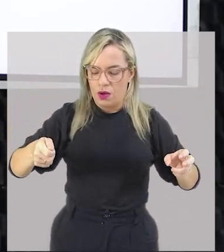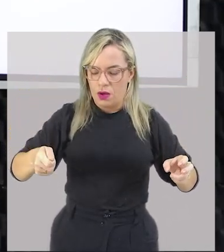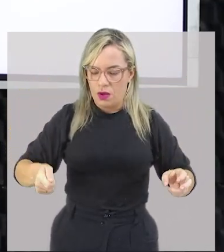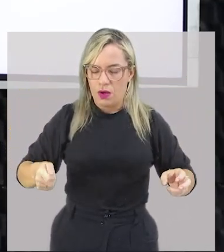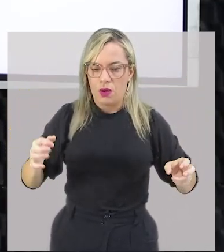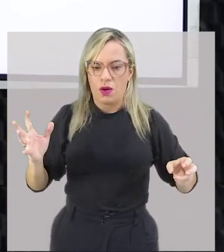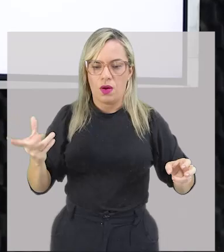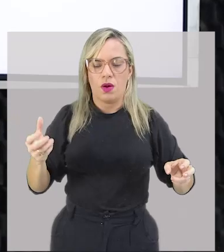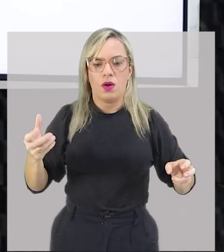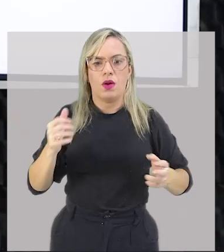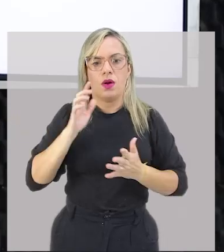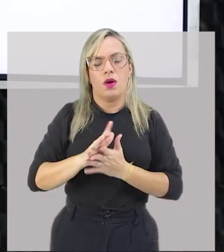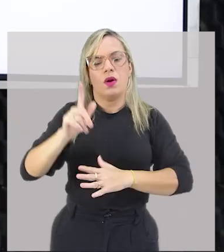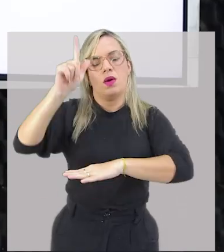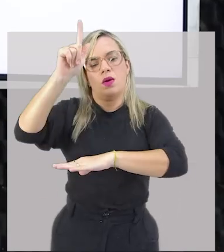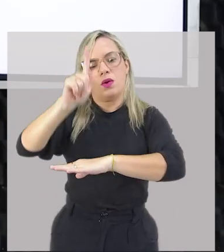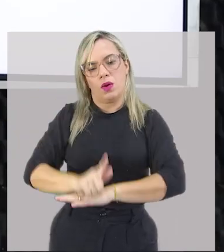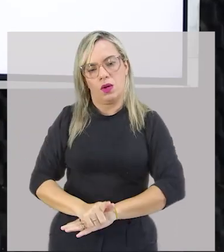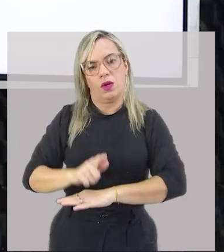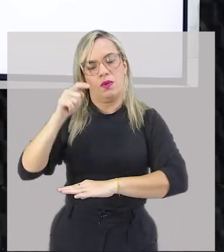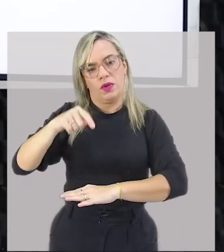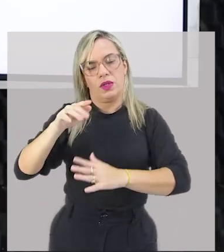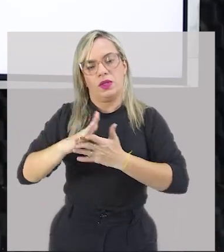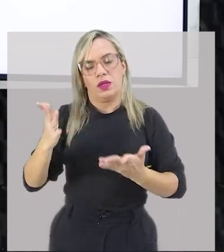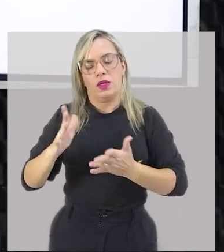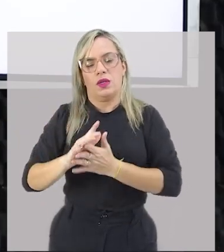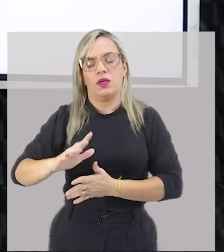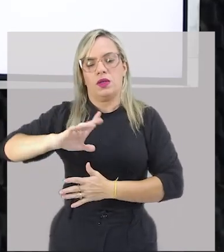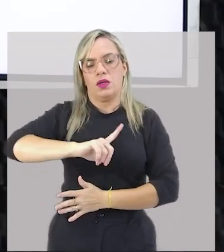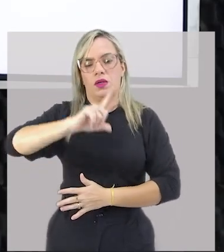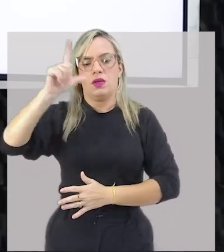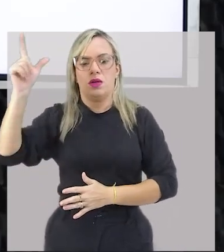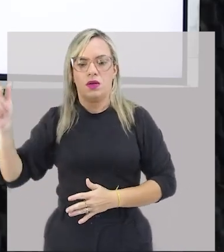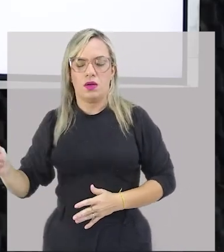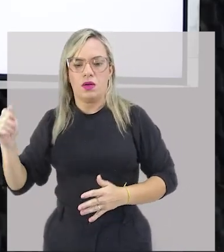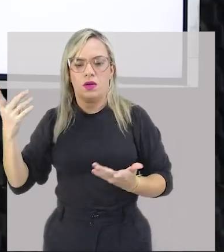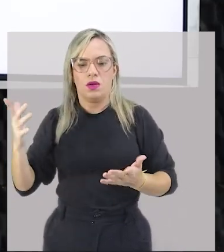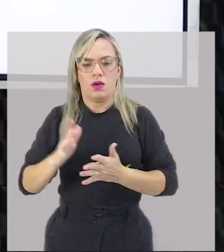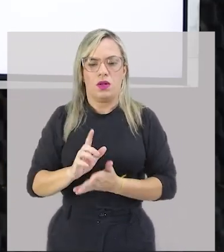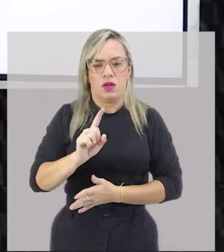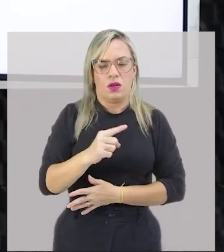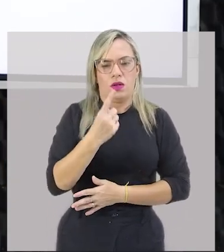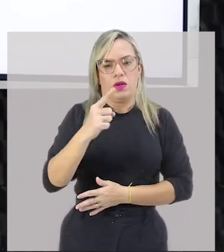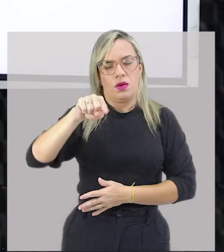a aceleração da gravidade lá na Lua, que é mais ou menos